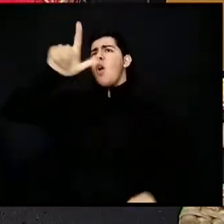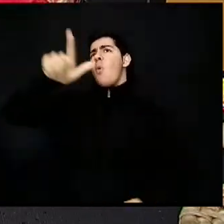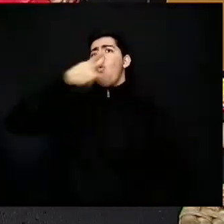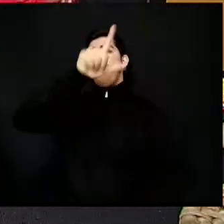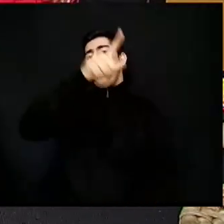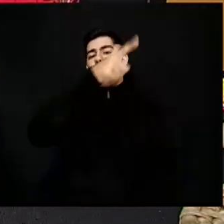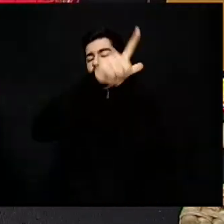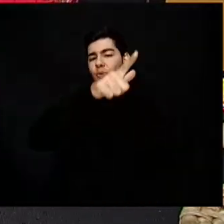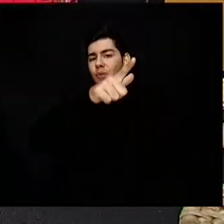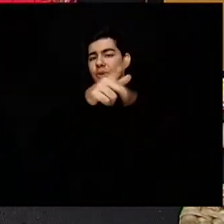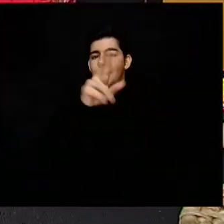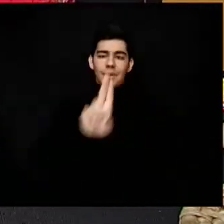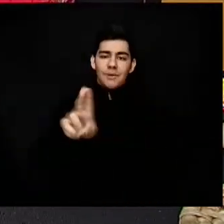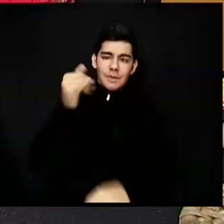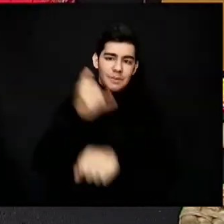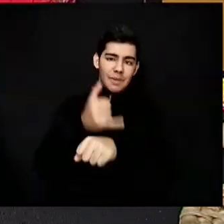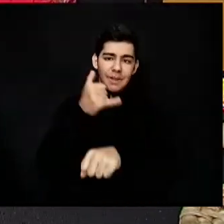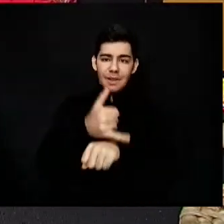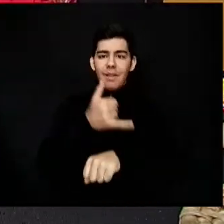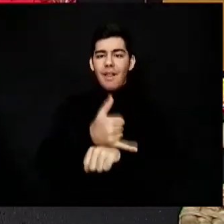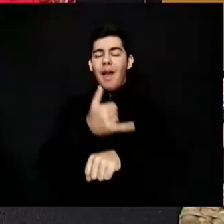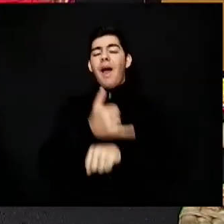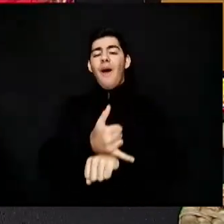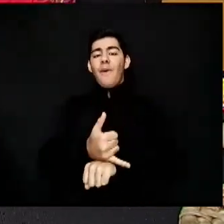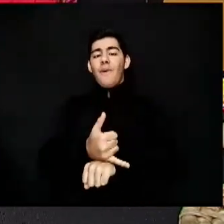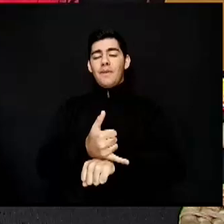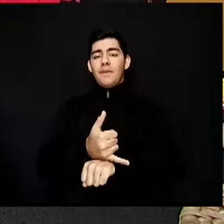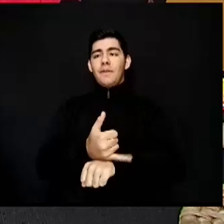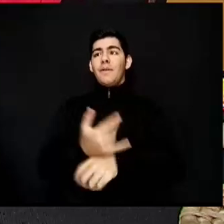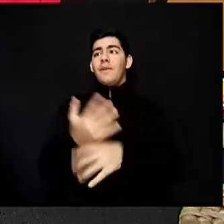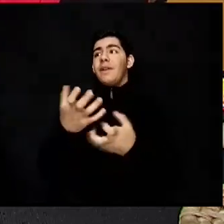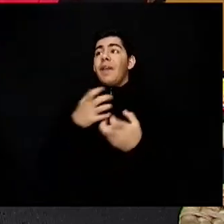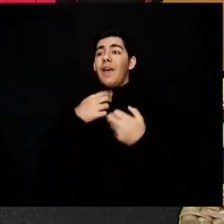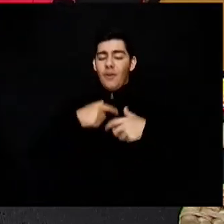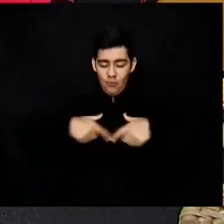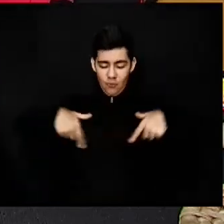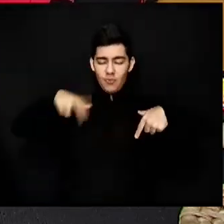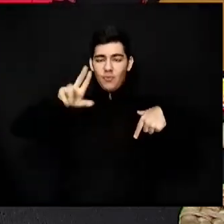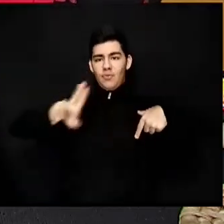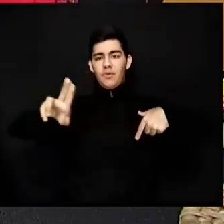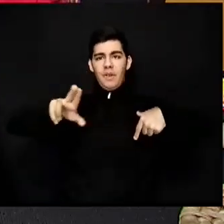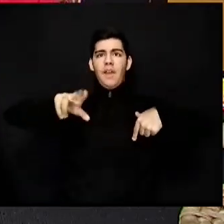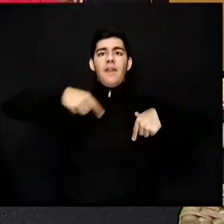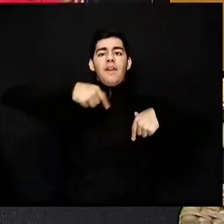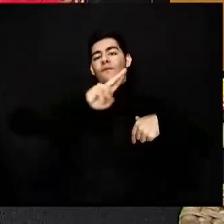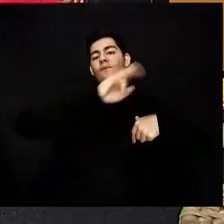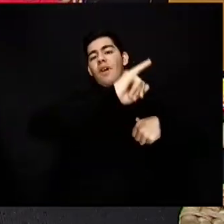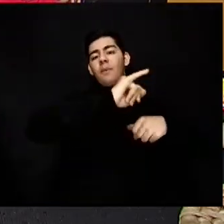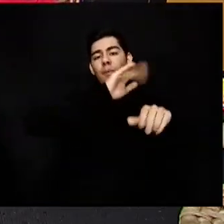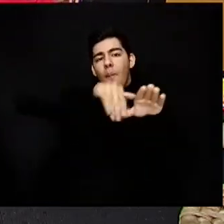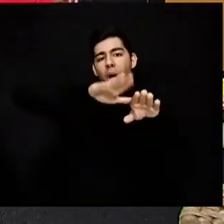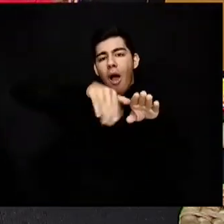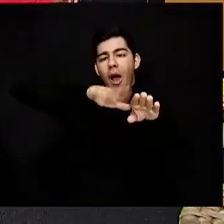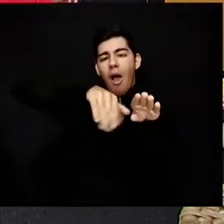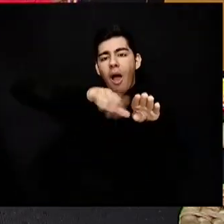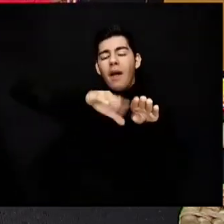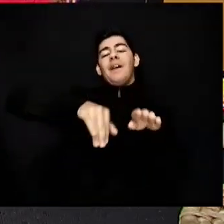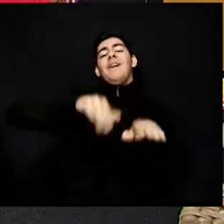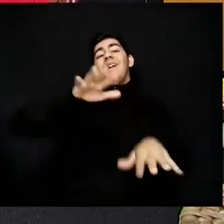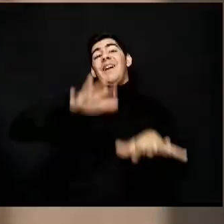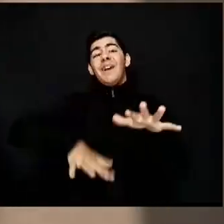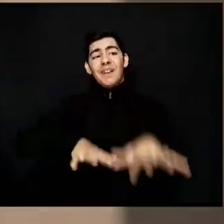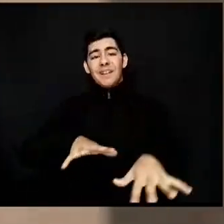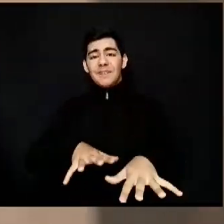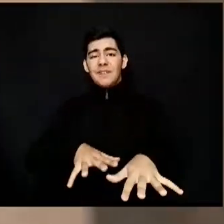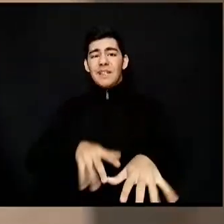que vê as conchinhas e querem ir pra praia, ficam emocionadas. Mas assim, são os cuidados, né? Às vezes você fica com